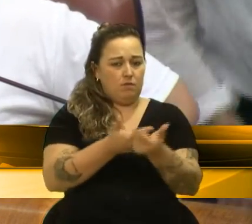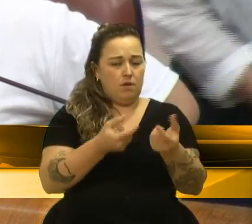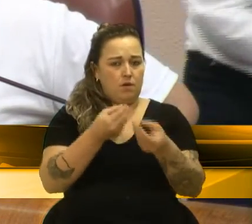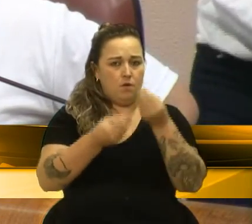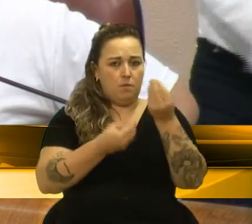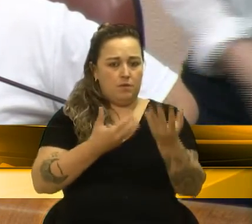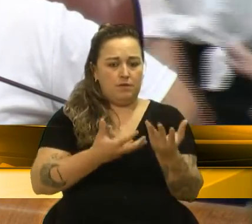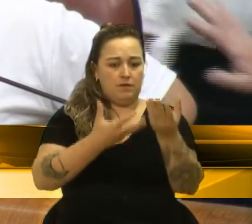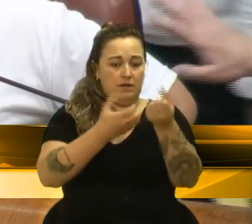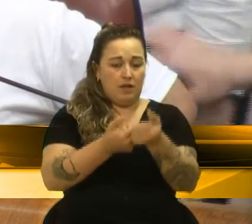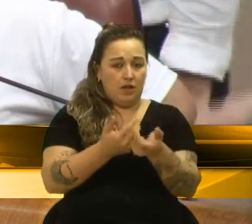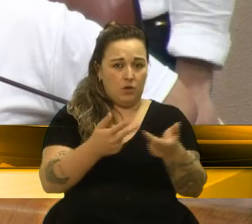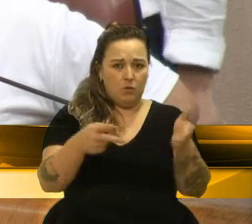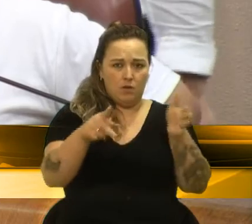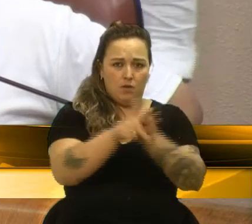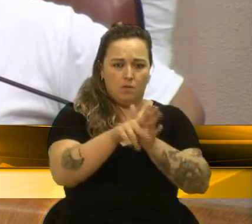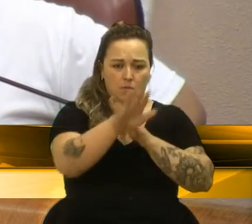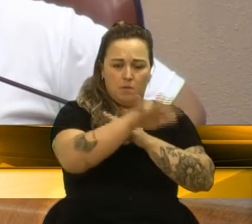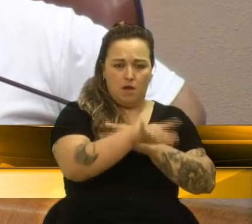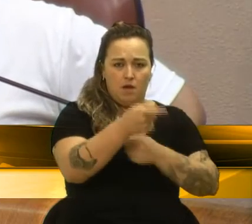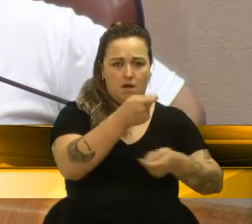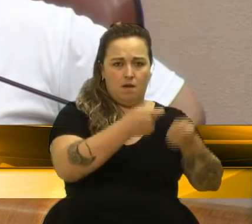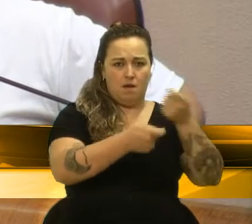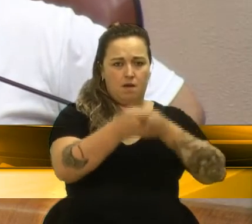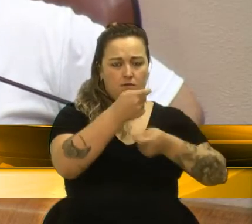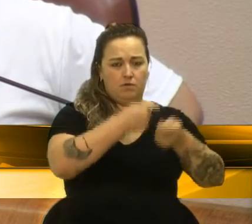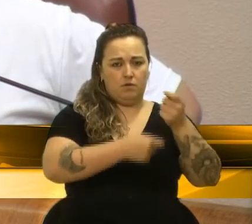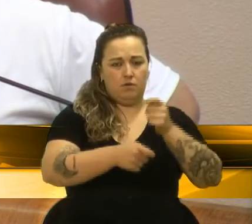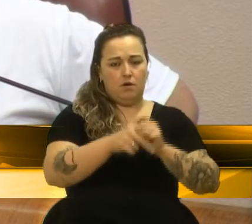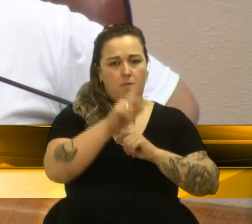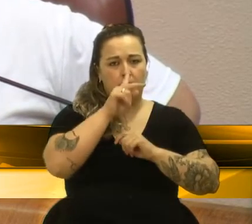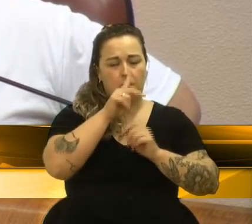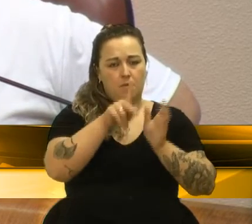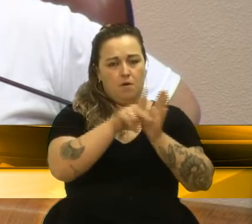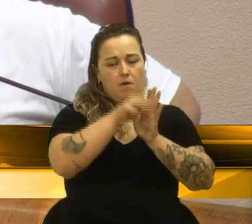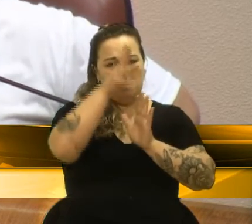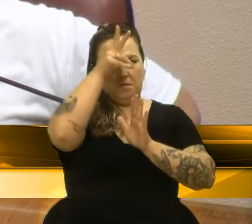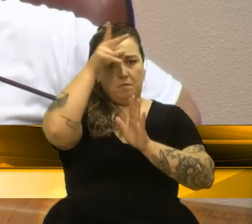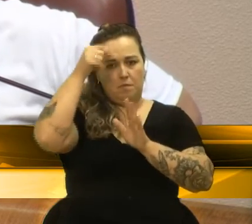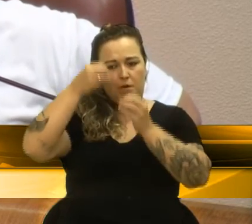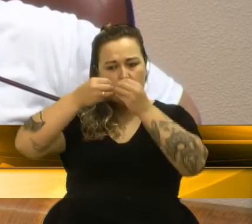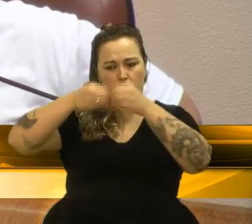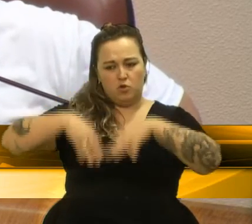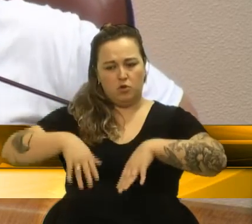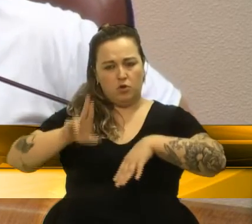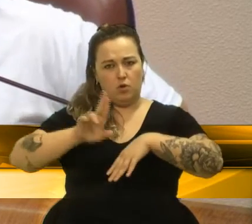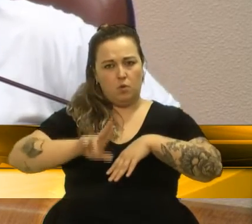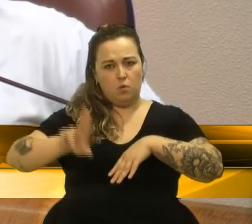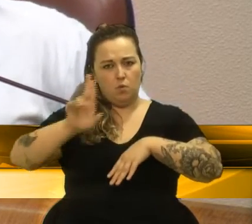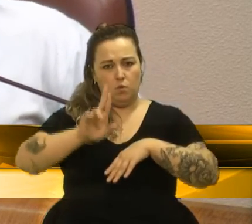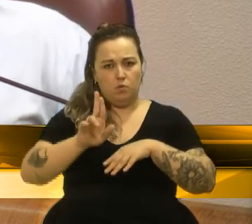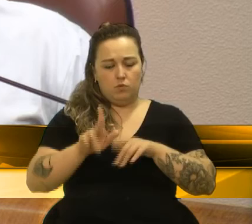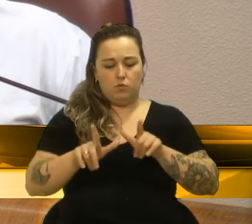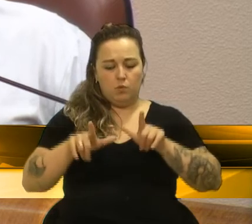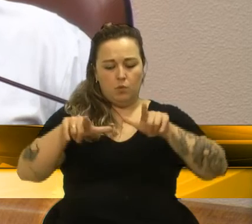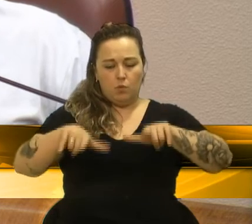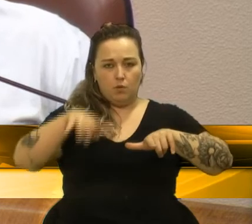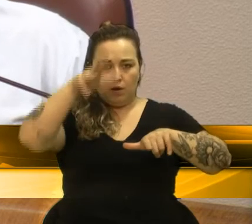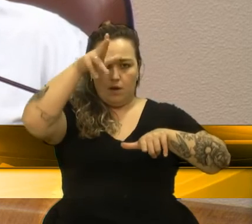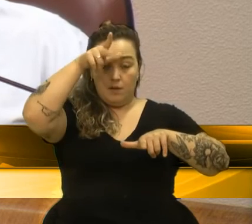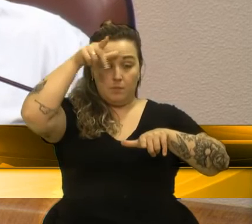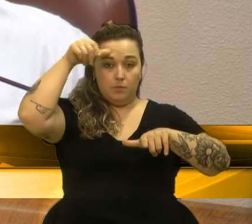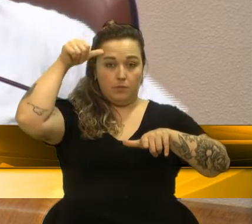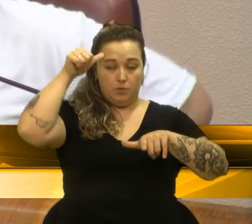atos administrativos expedidos pelo denunciado prejudiquem ou mesmo condicionem a utilização de espaços públicos de